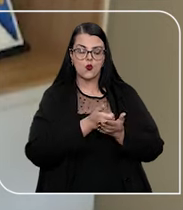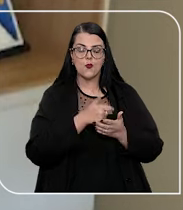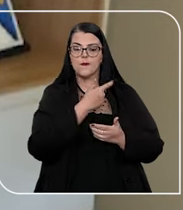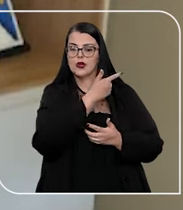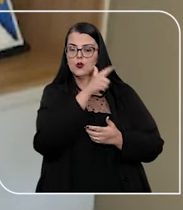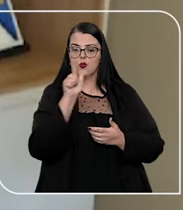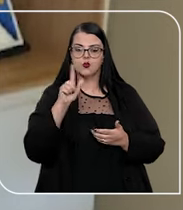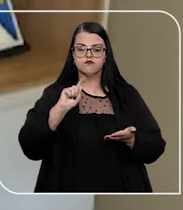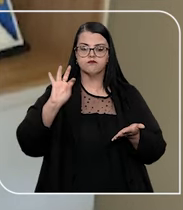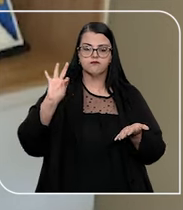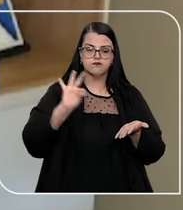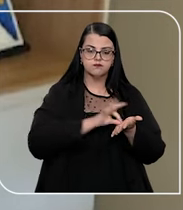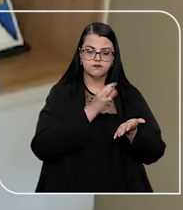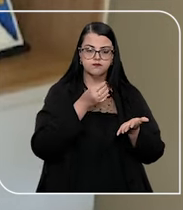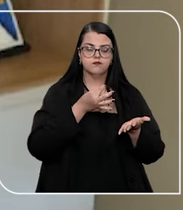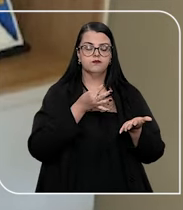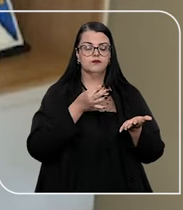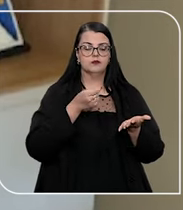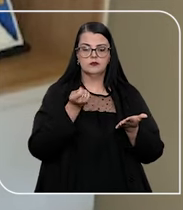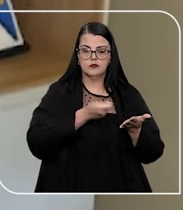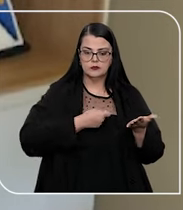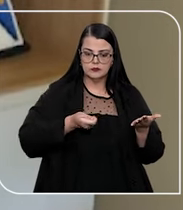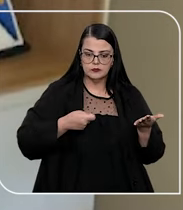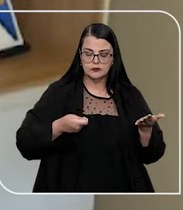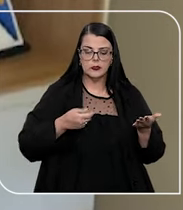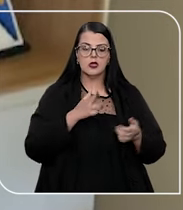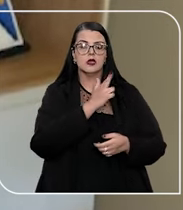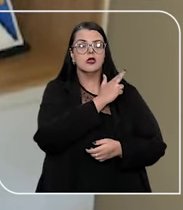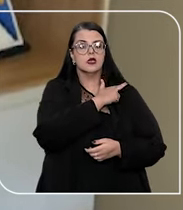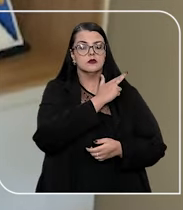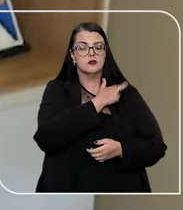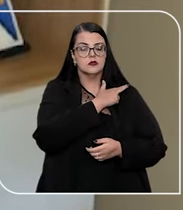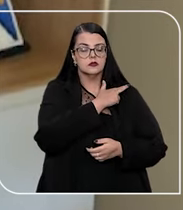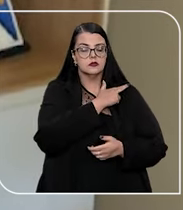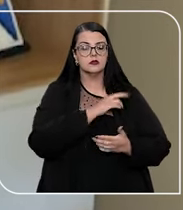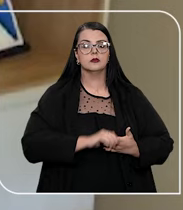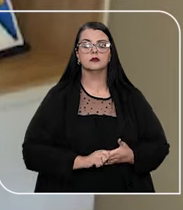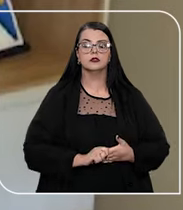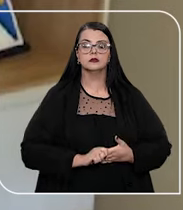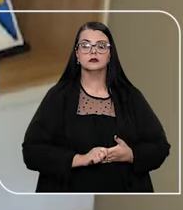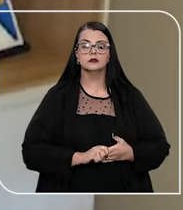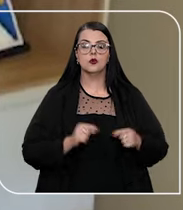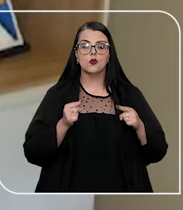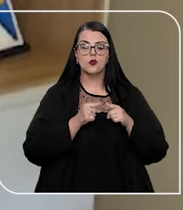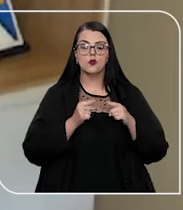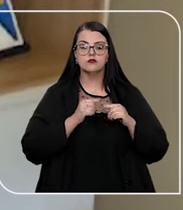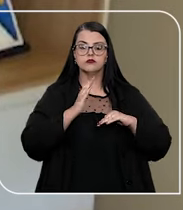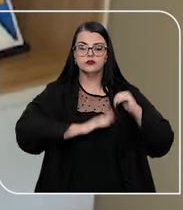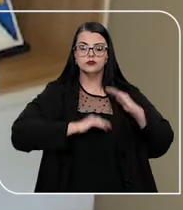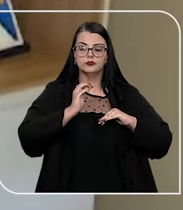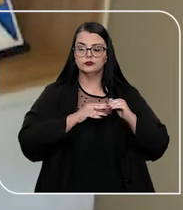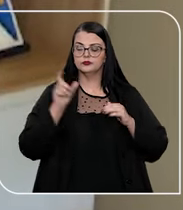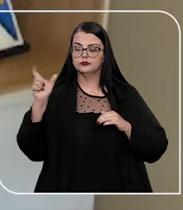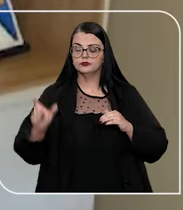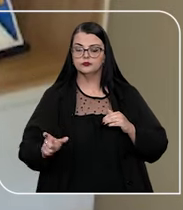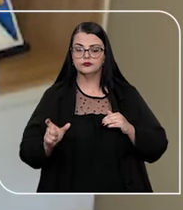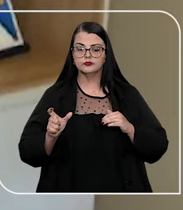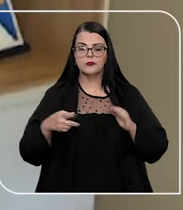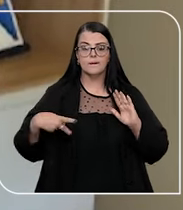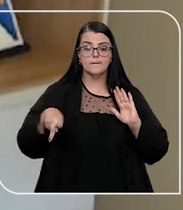comprar bens assinar contratos e as suas responsabilidades referente aos atos